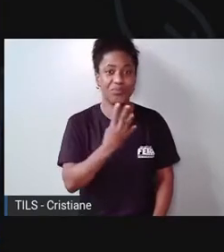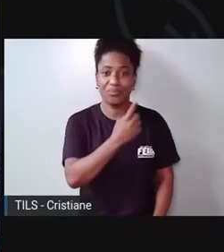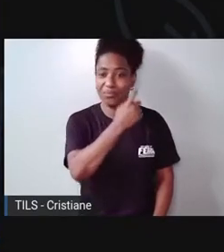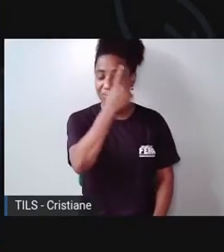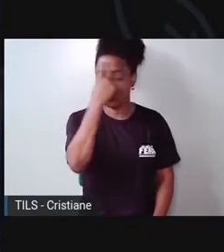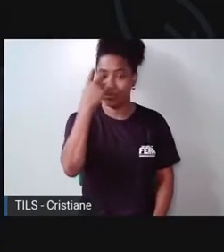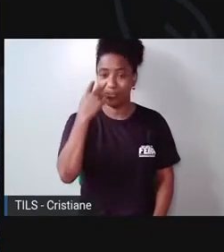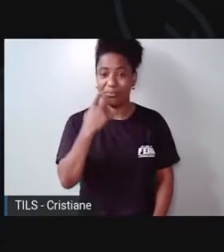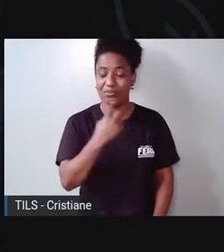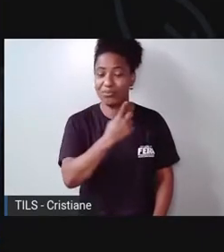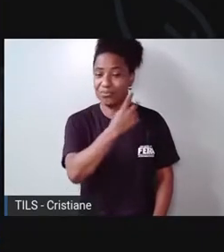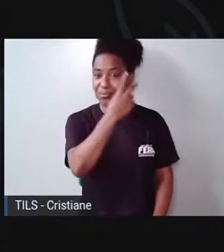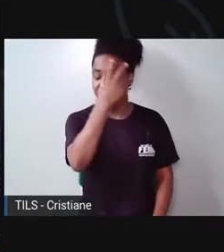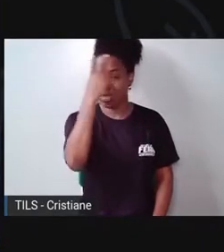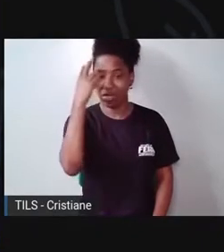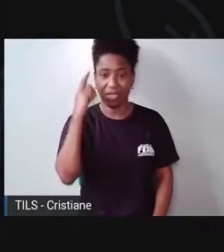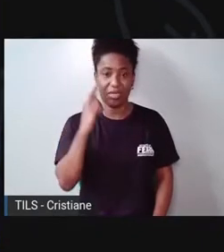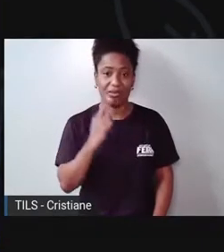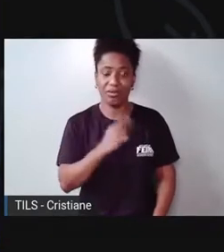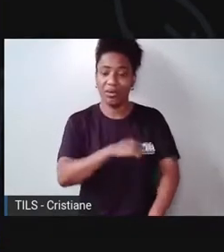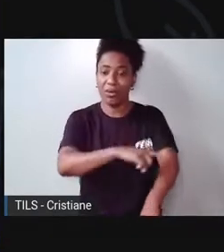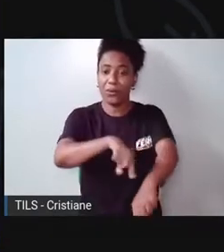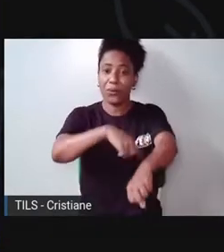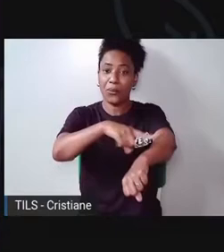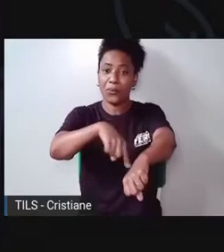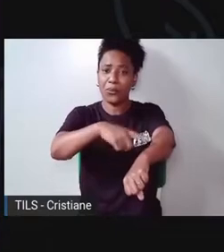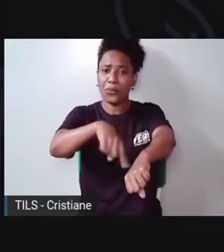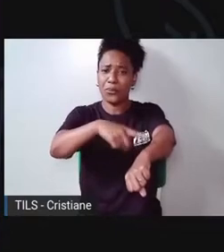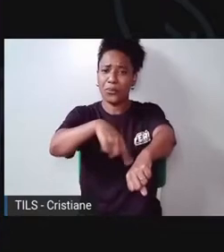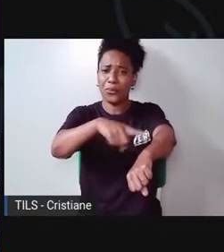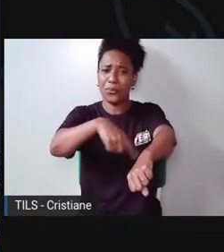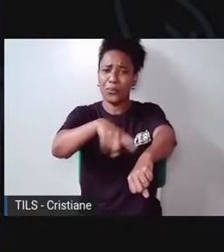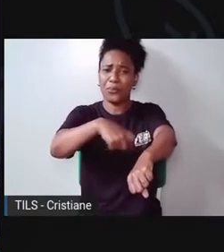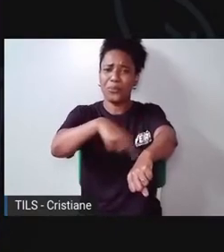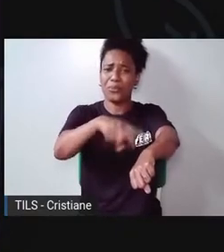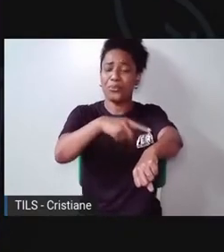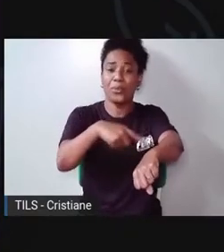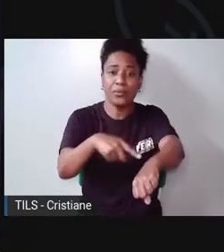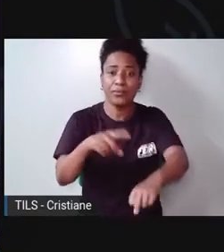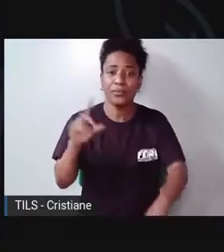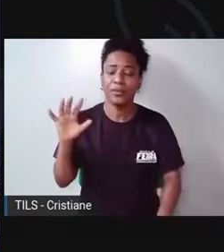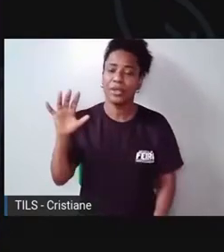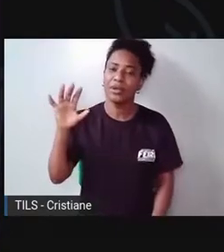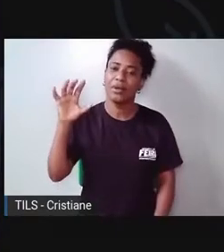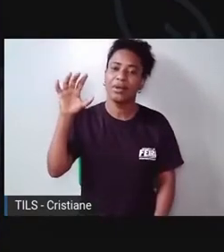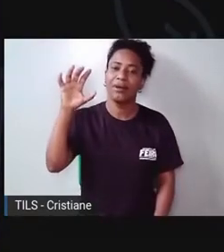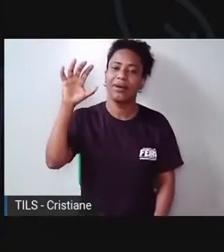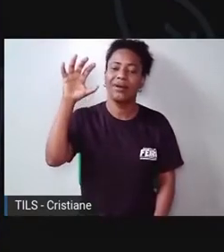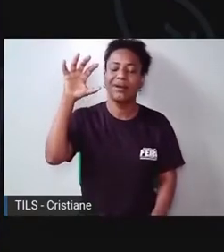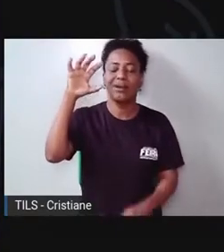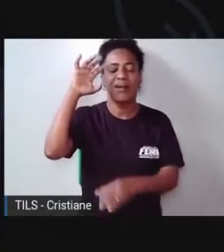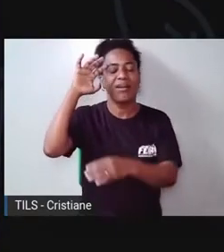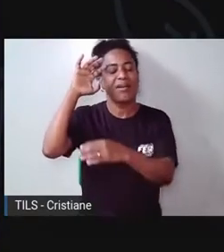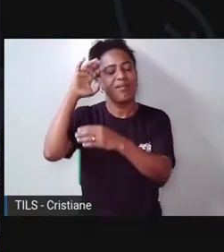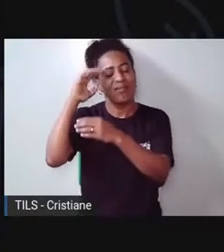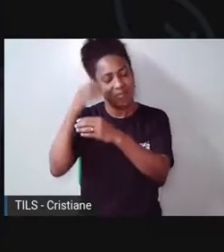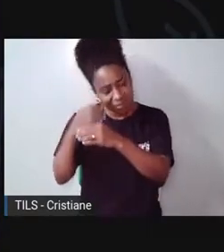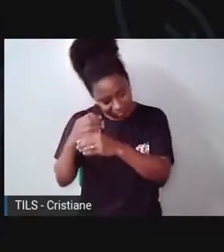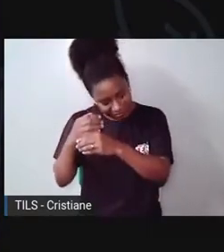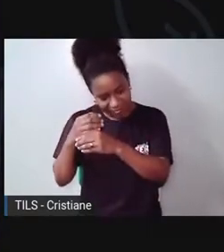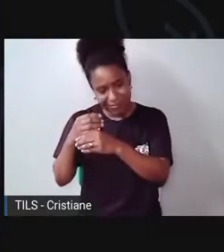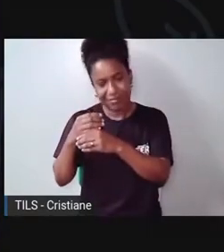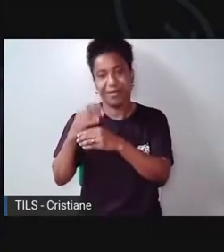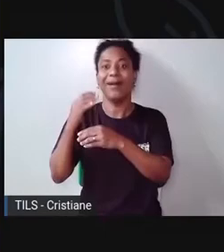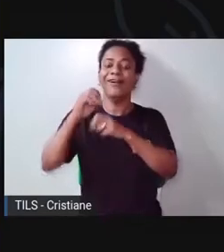muito tempo muito tempo muito tempo muito tempo muito tempo de aranha aranha continuava contando história